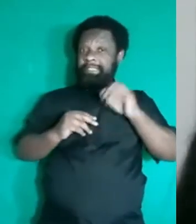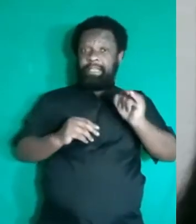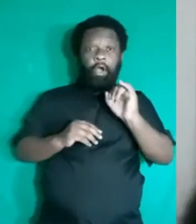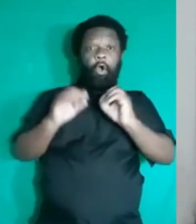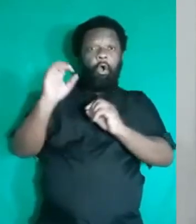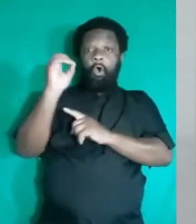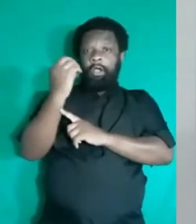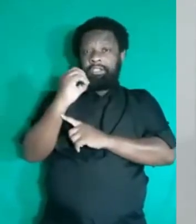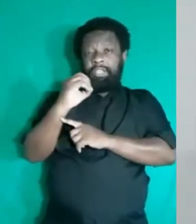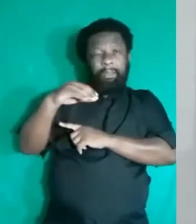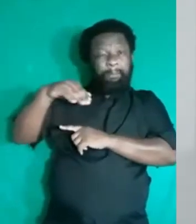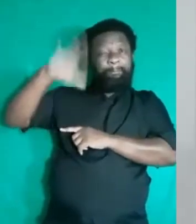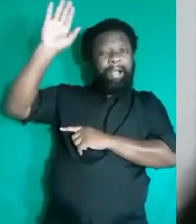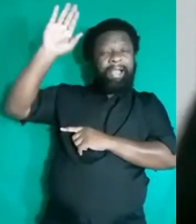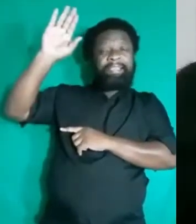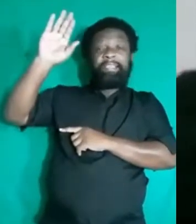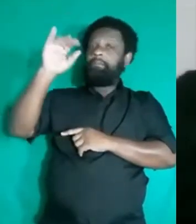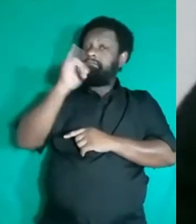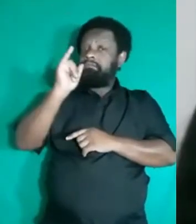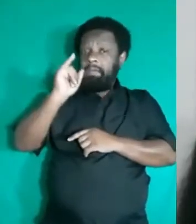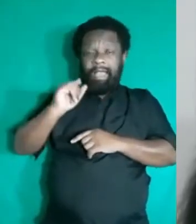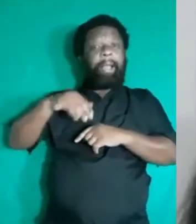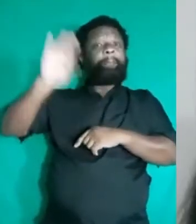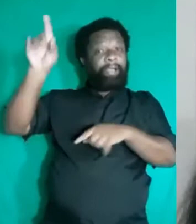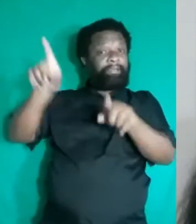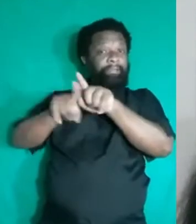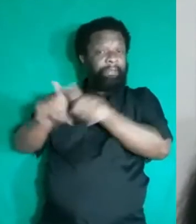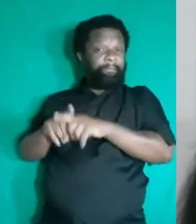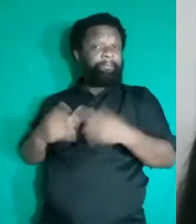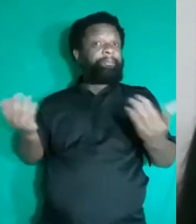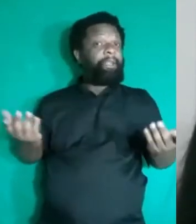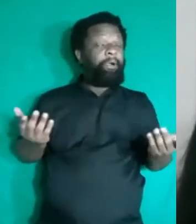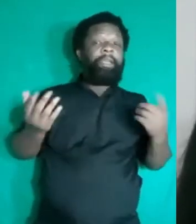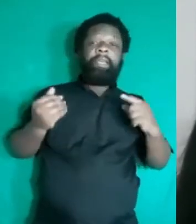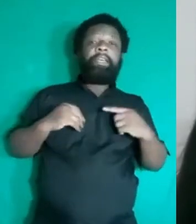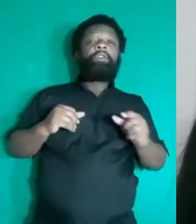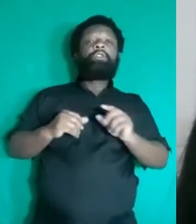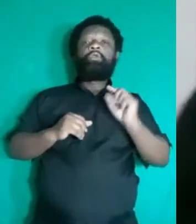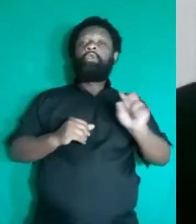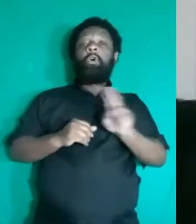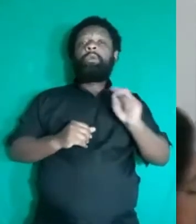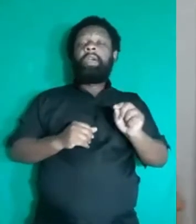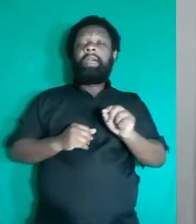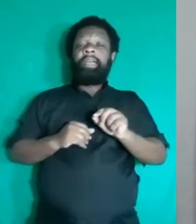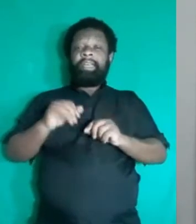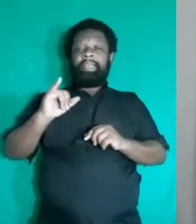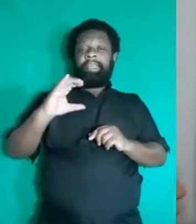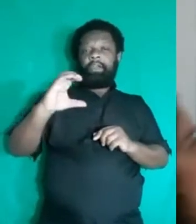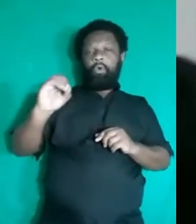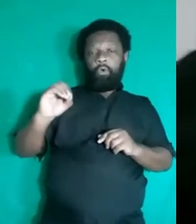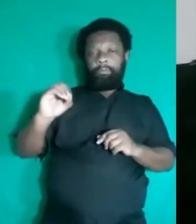uma carga maior. Por isso, quanto mais oxigênios, maior vai ser a carga do